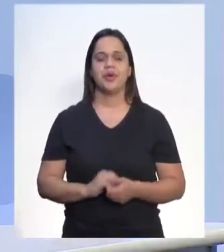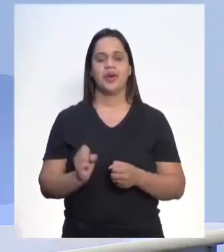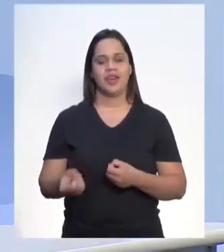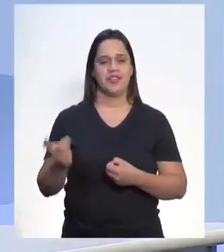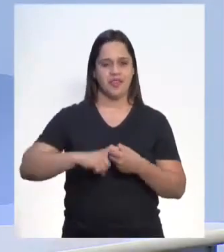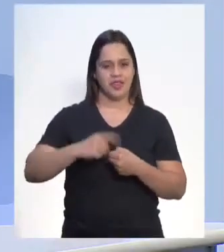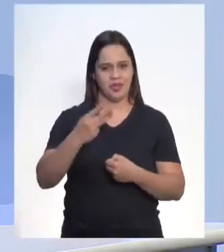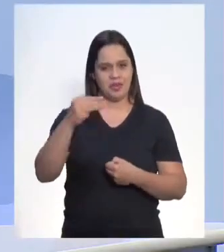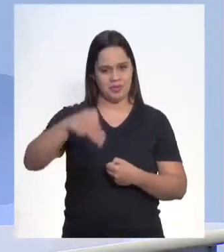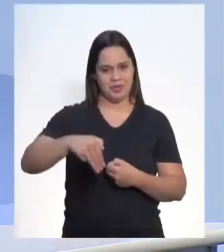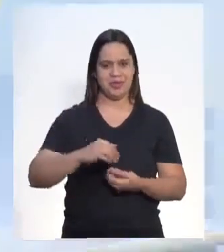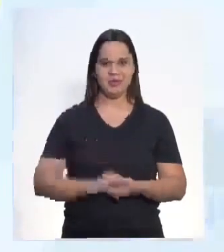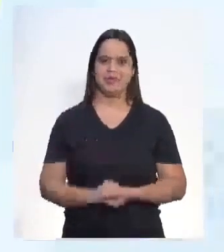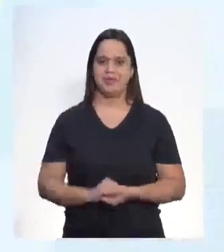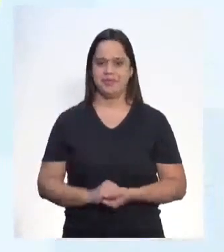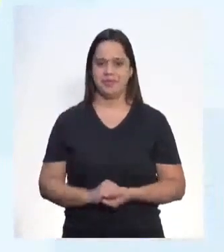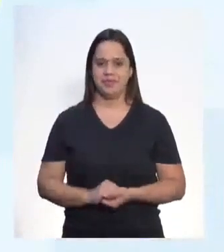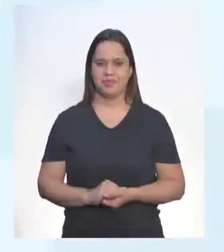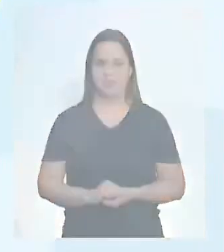voltamos então em 2 minutos.